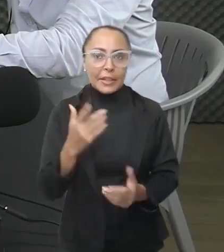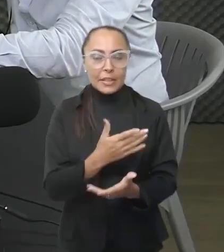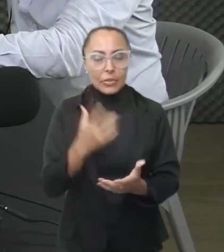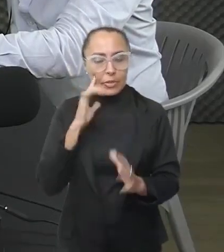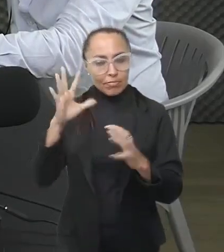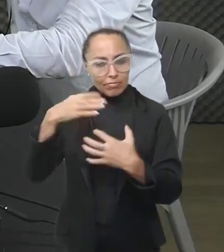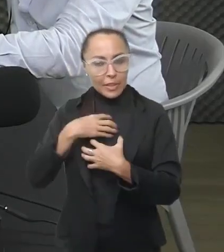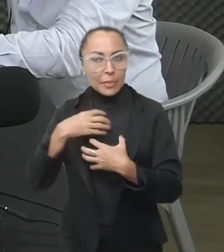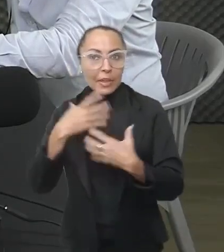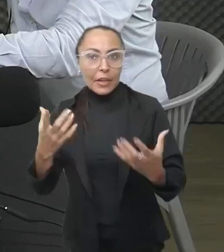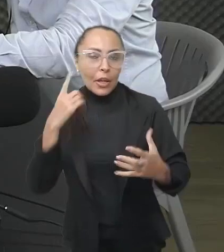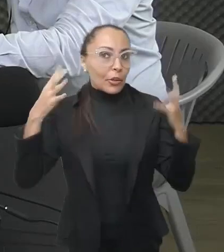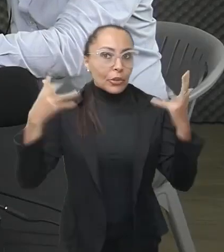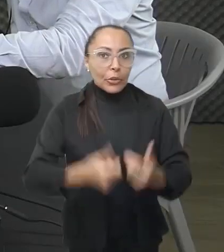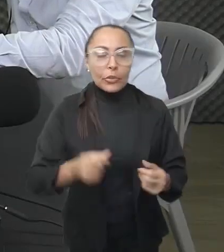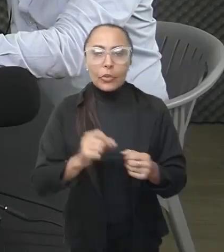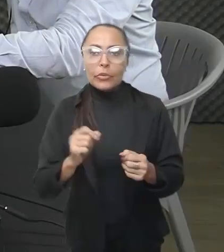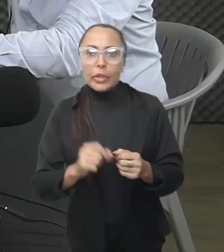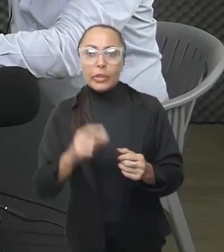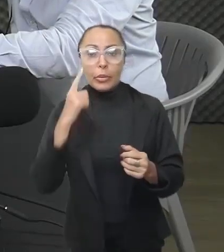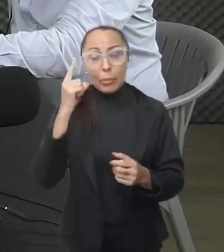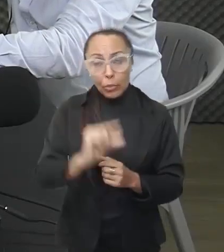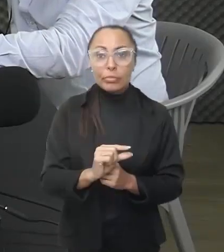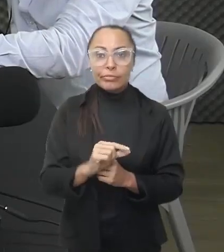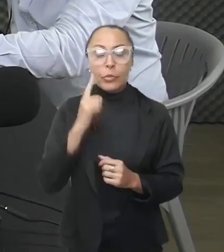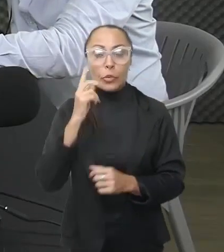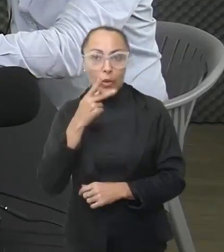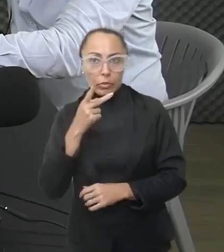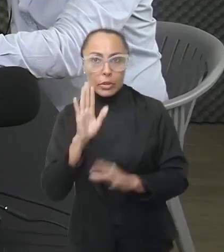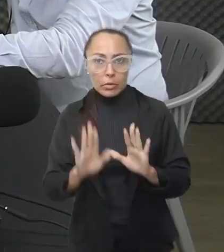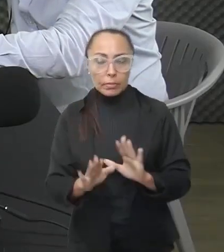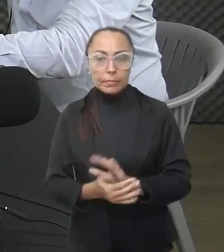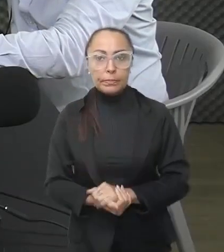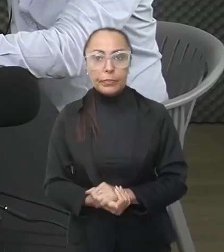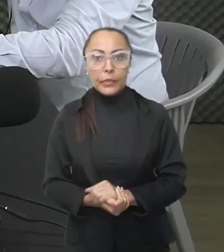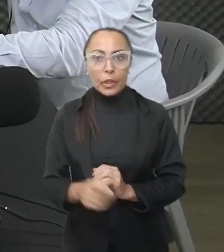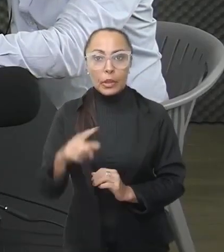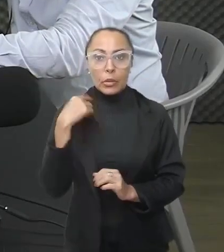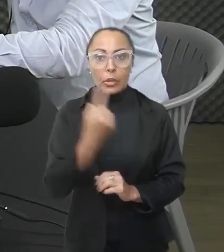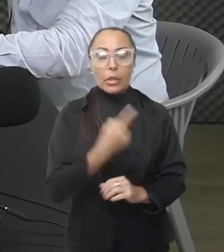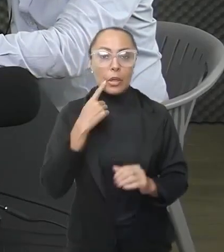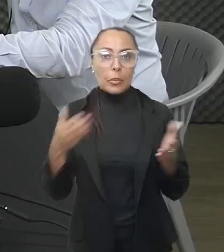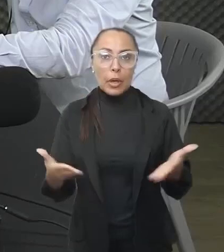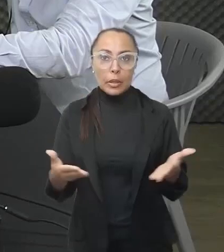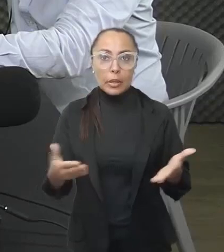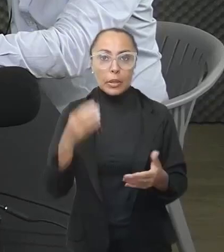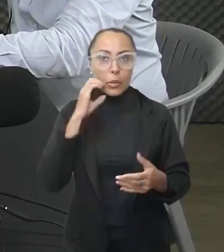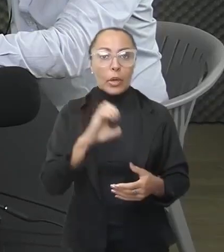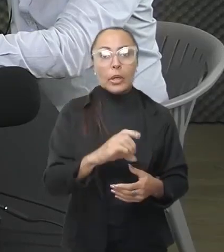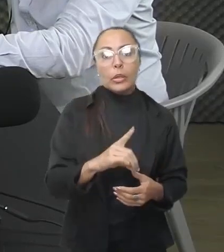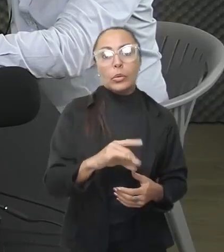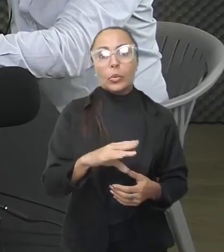sensibilização, tudo o que for feito nesse mês ainda é muito pouco. Quando eu digo isso, é o seguinte: nós estamos aqui na Educadoc, né,